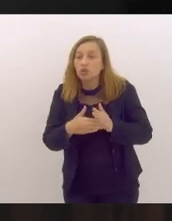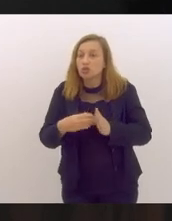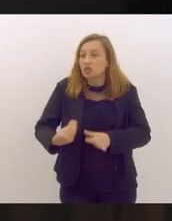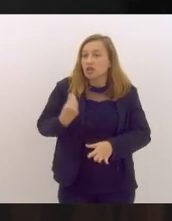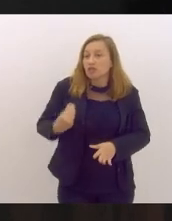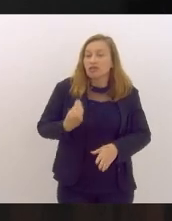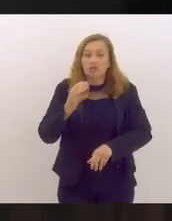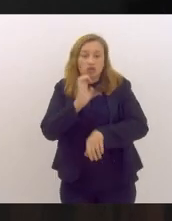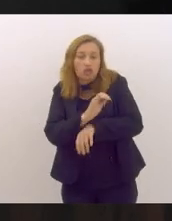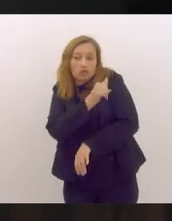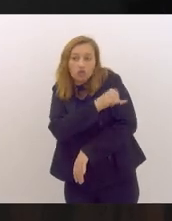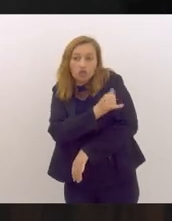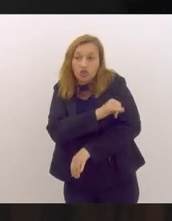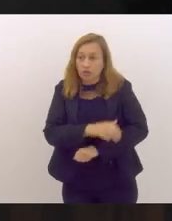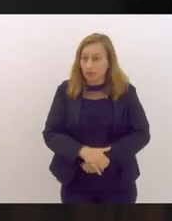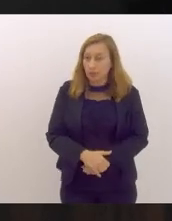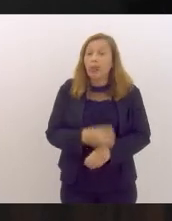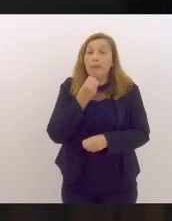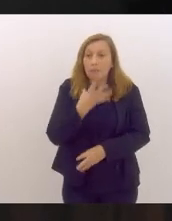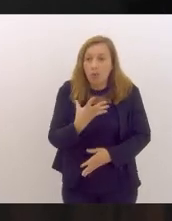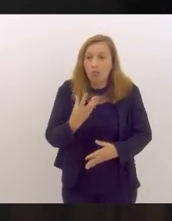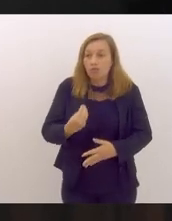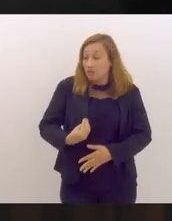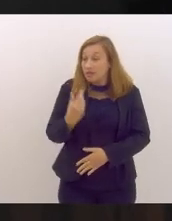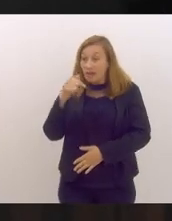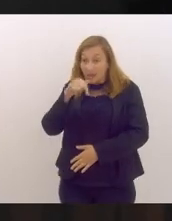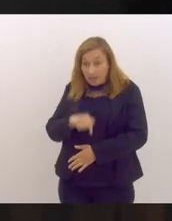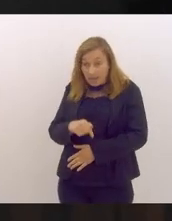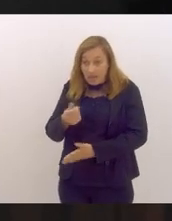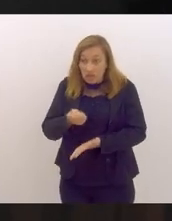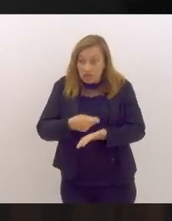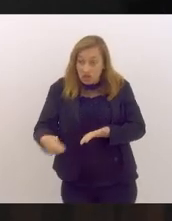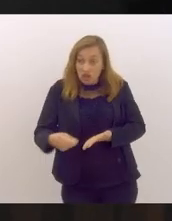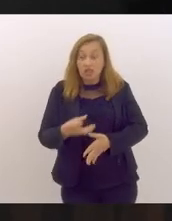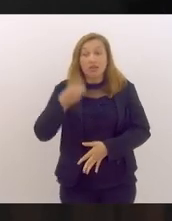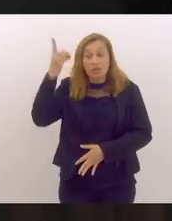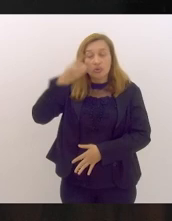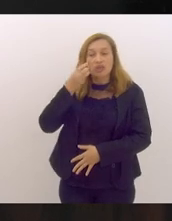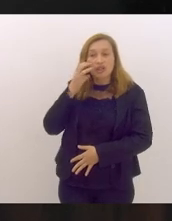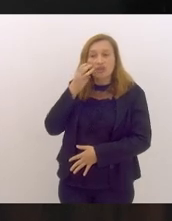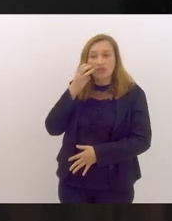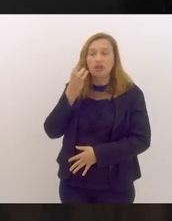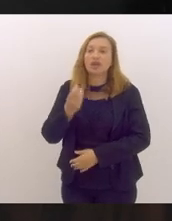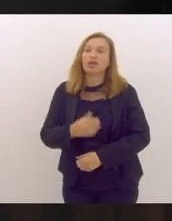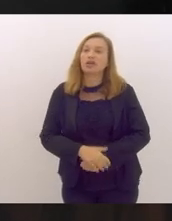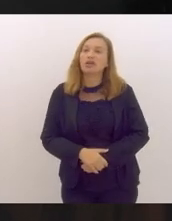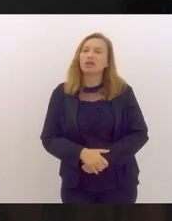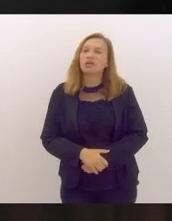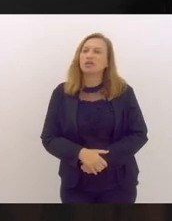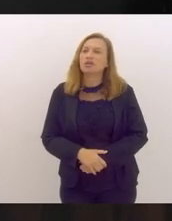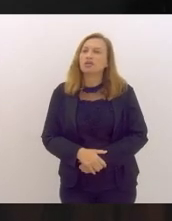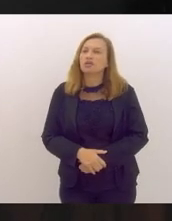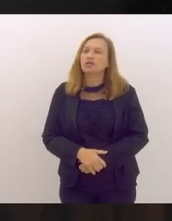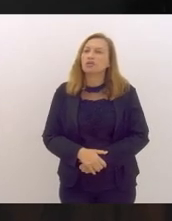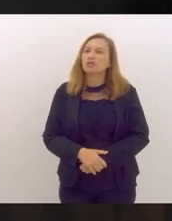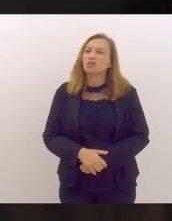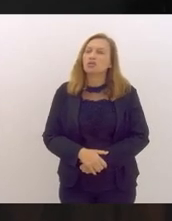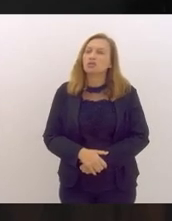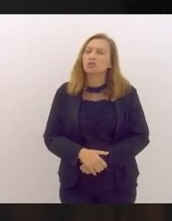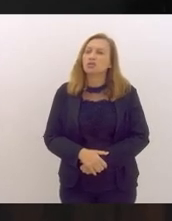no Estado do Rio de Janeiro. Bom, está aqui inscrito o deputado Valdec Carneiro. Vossa